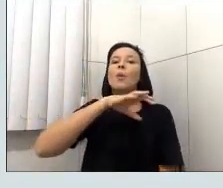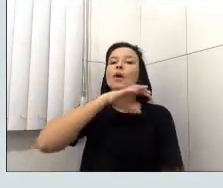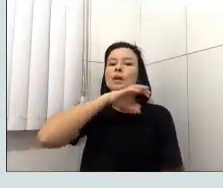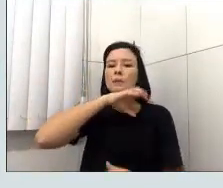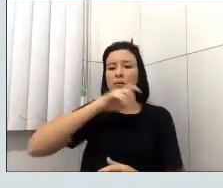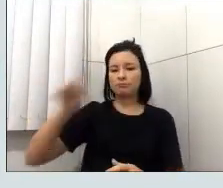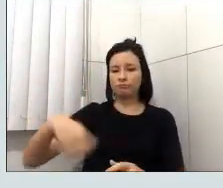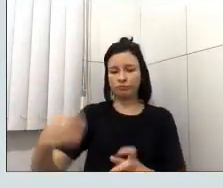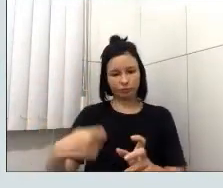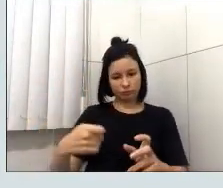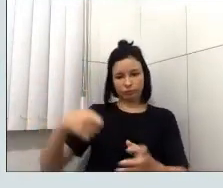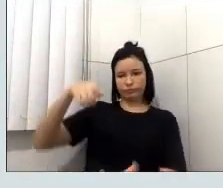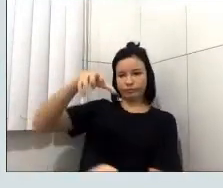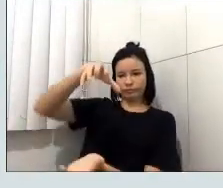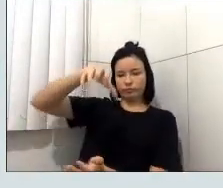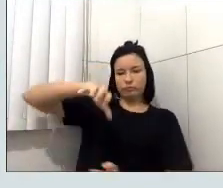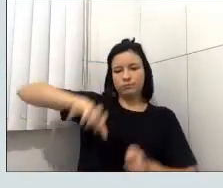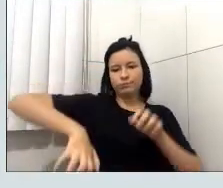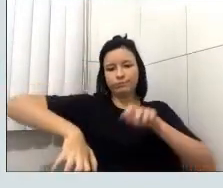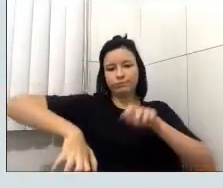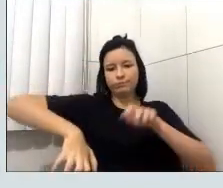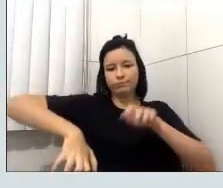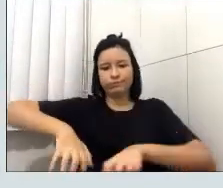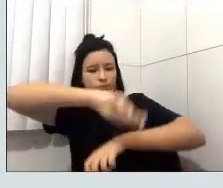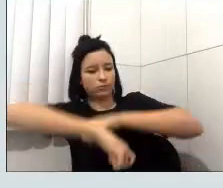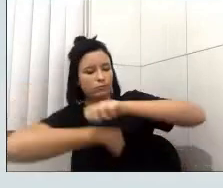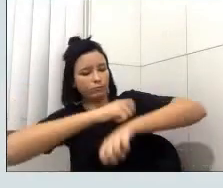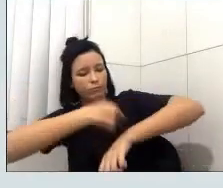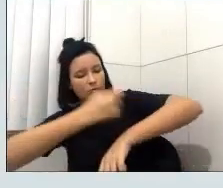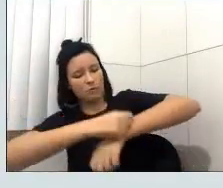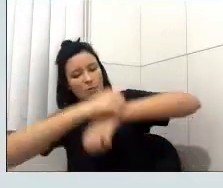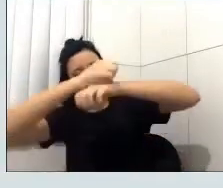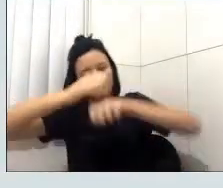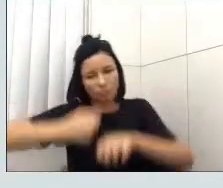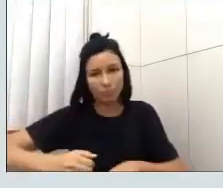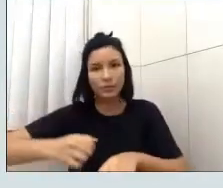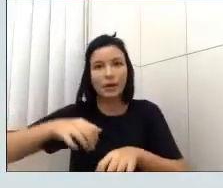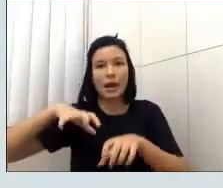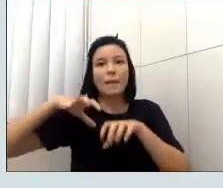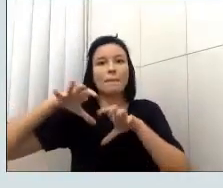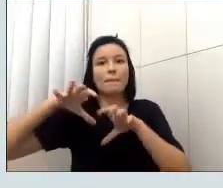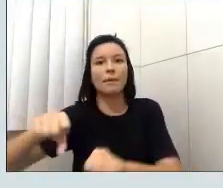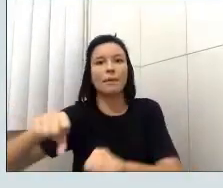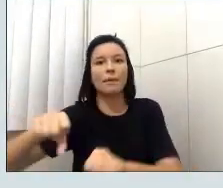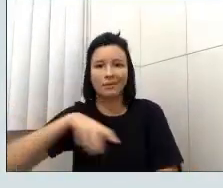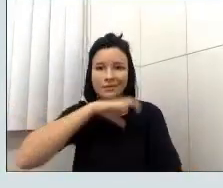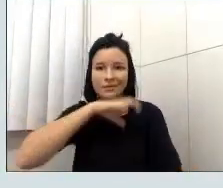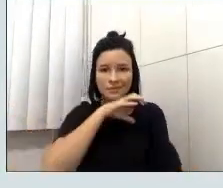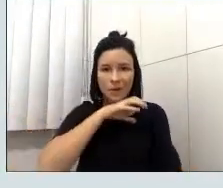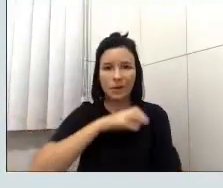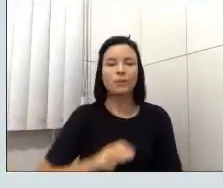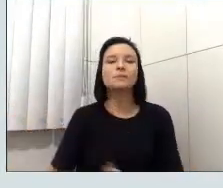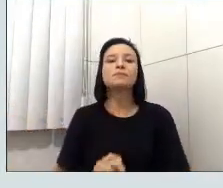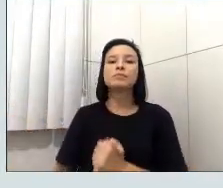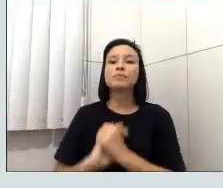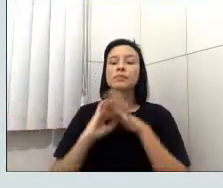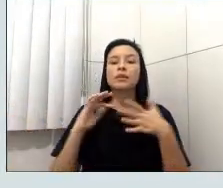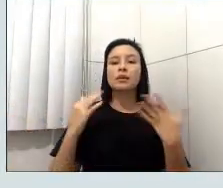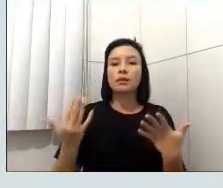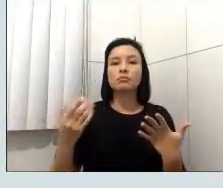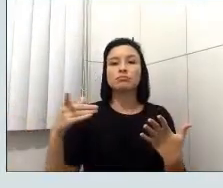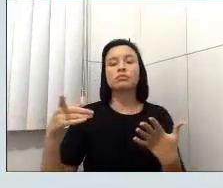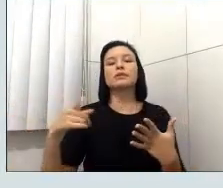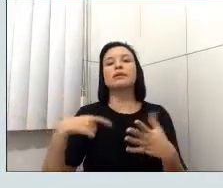Então, esse grupo que era caracterizado por não praticar agricultura, por viver da caça,